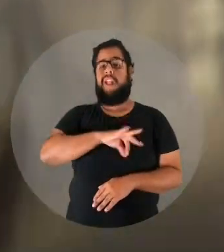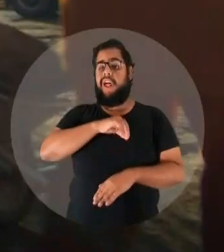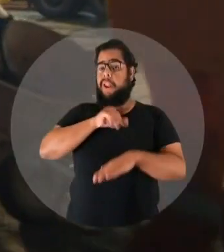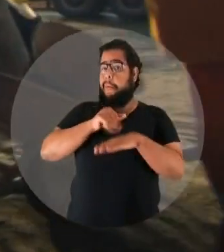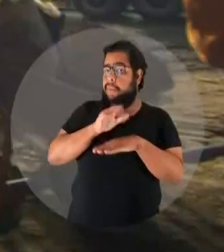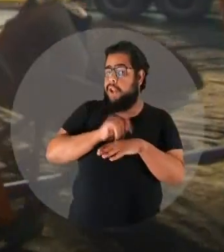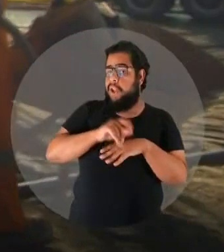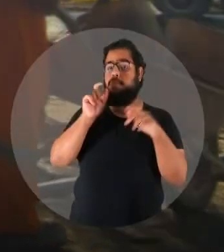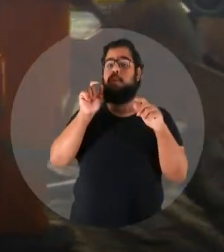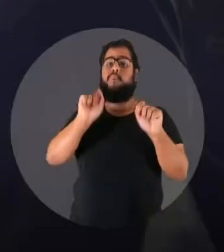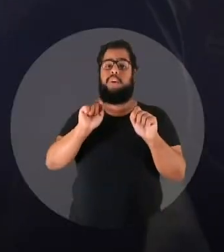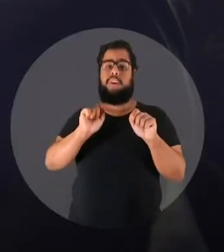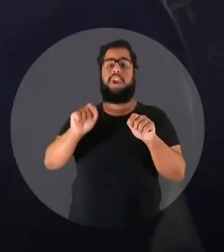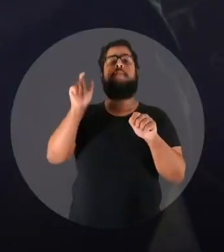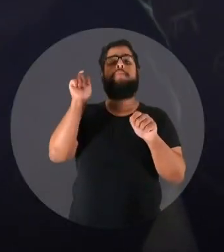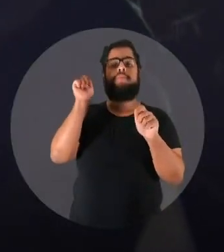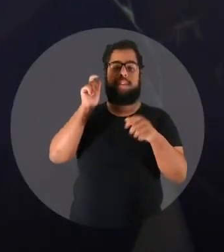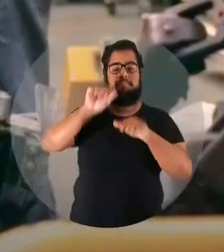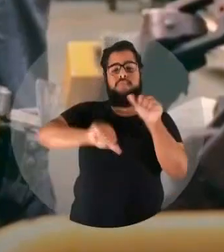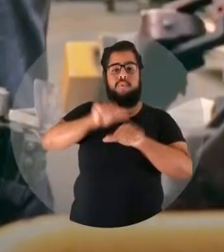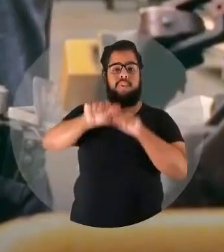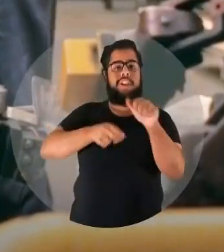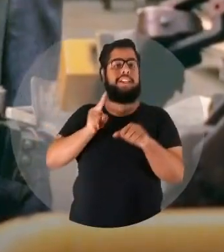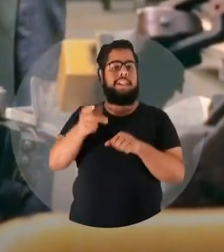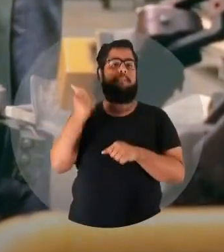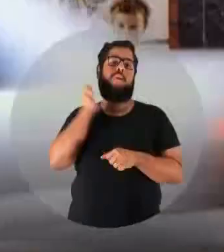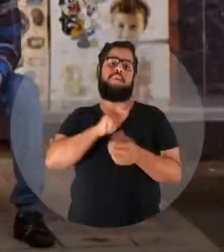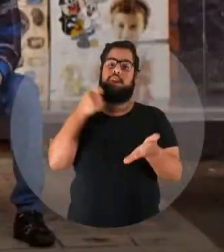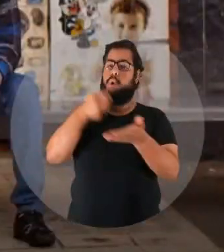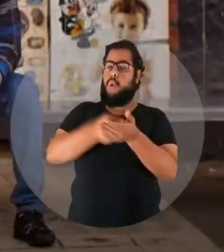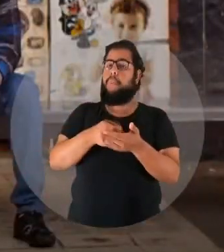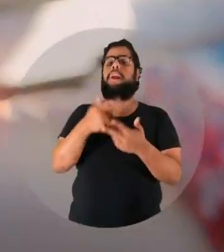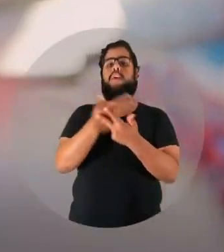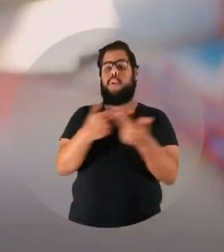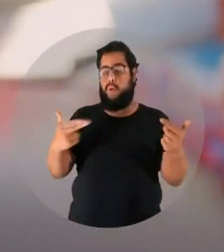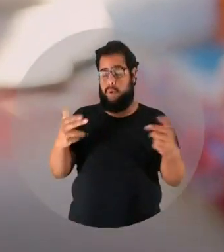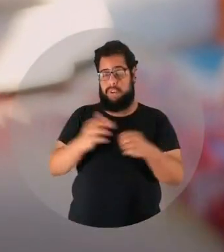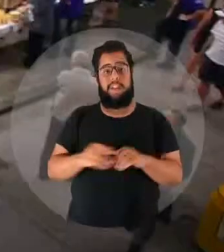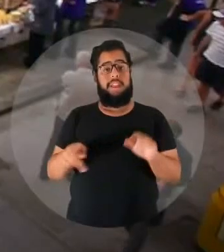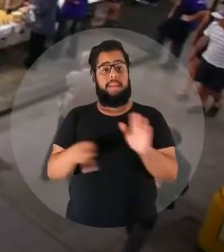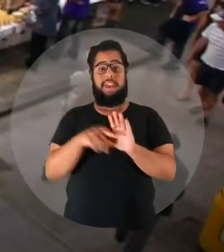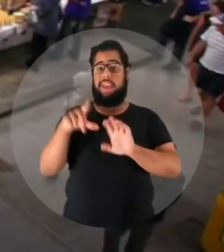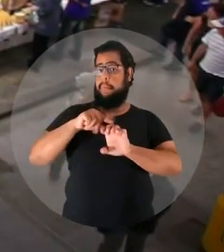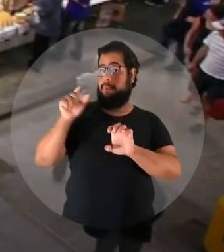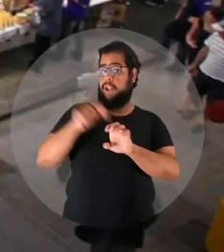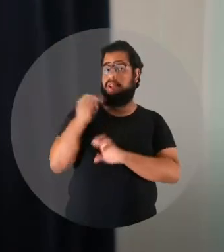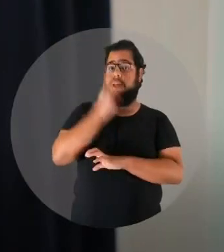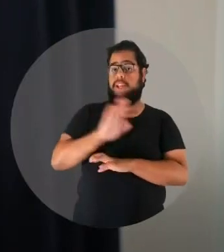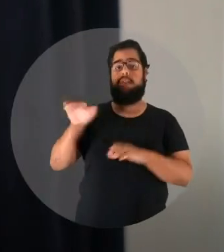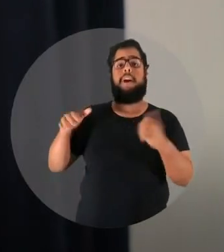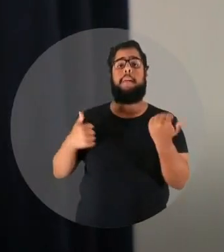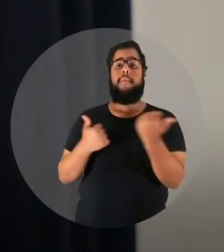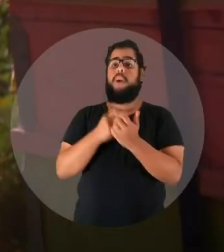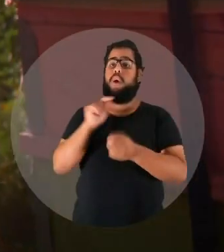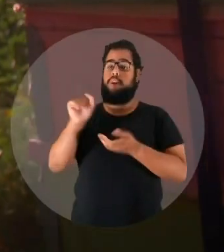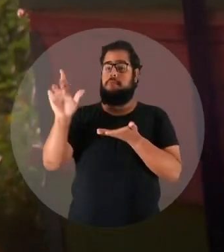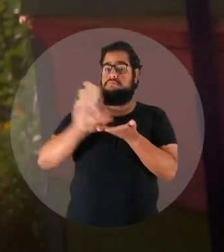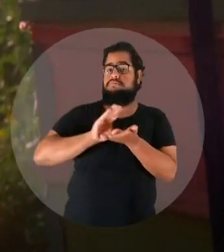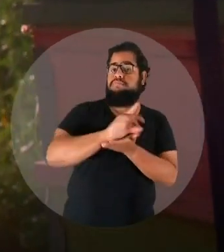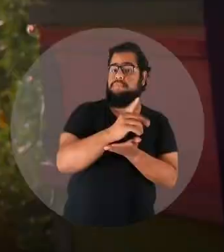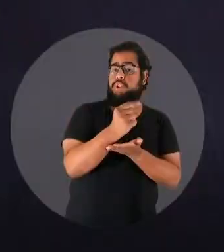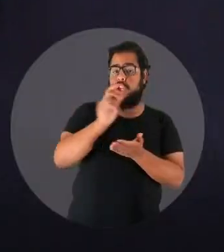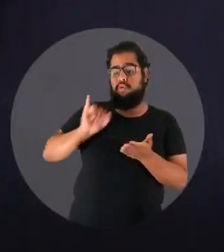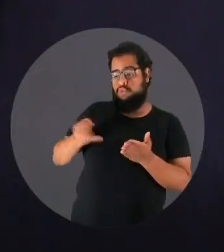salário mínimo forte, teremos reajuste sempre acima da inflação. O Empreende Brasil vai facilitar o crédito ao micro e